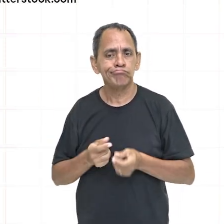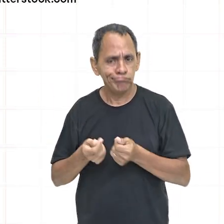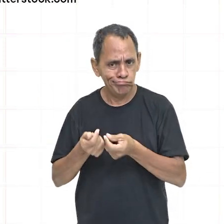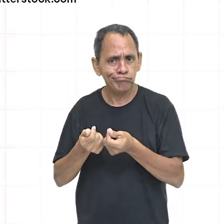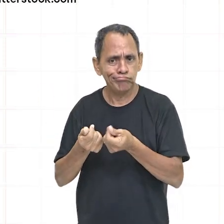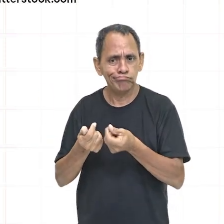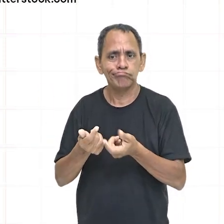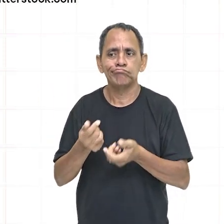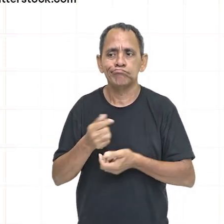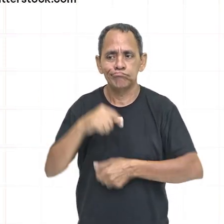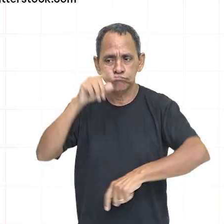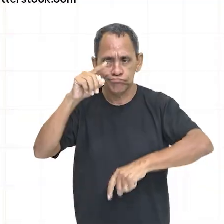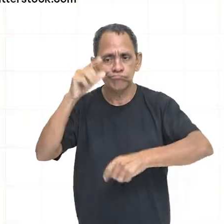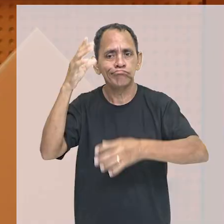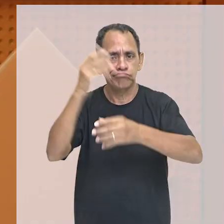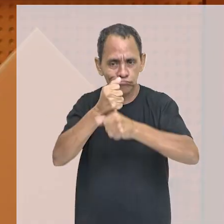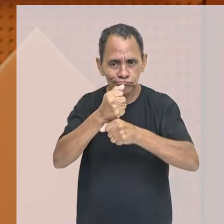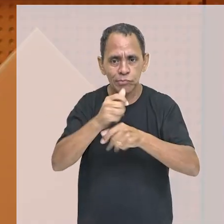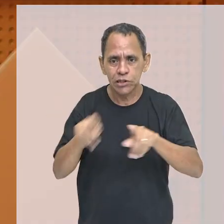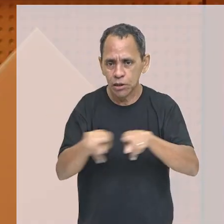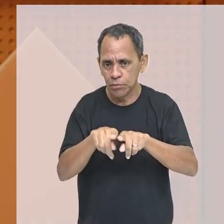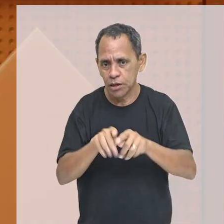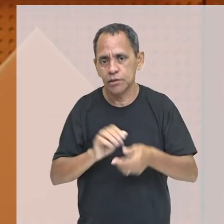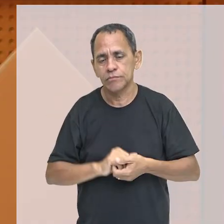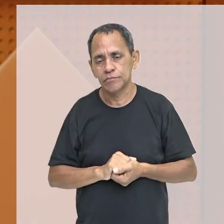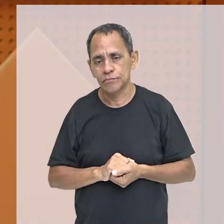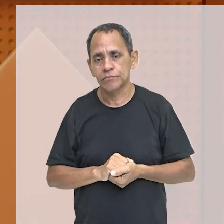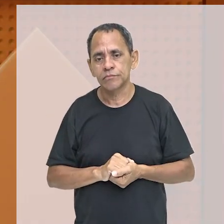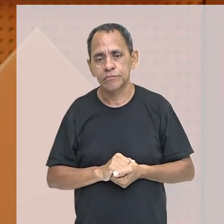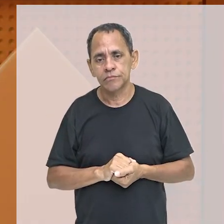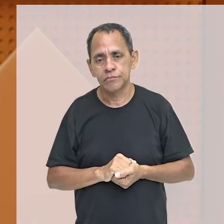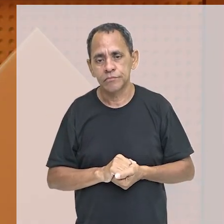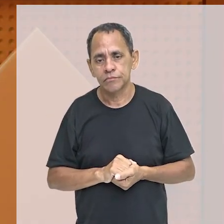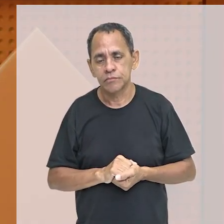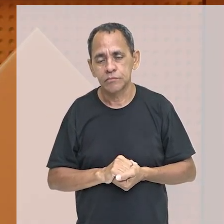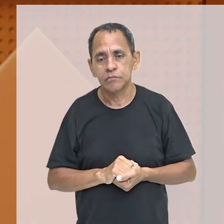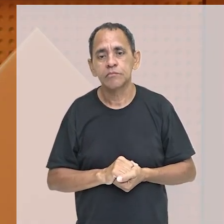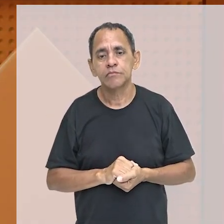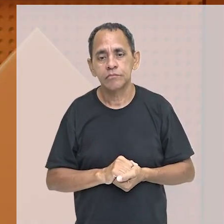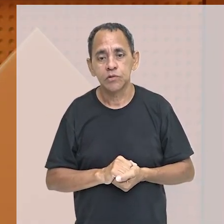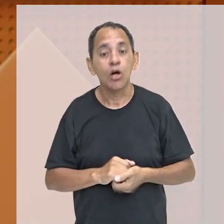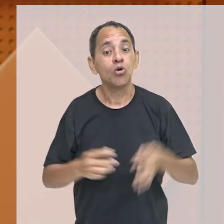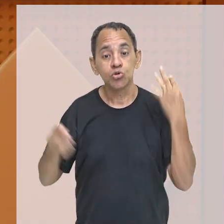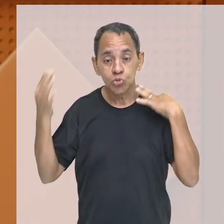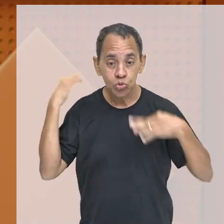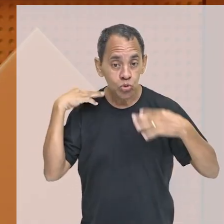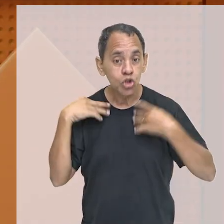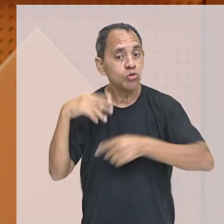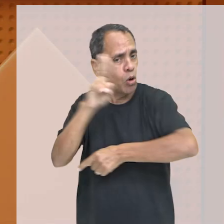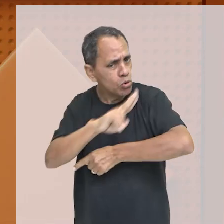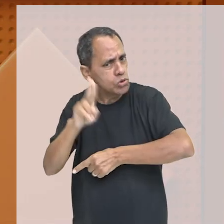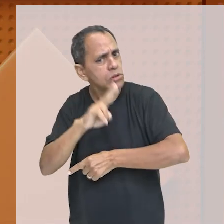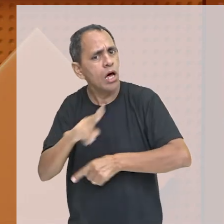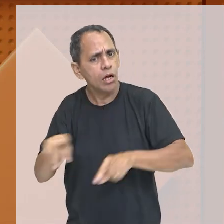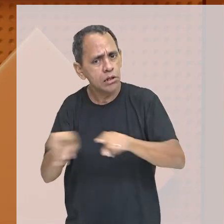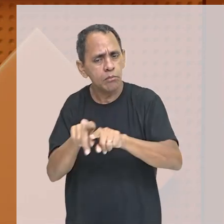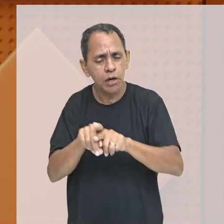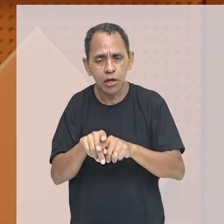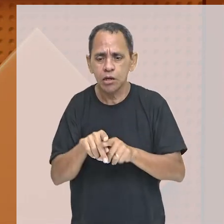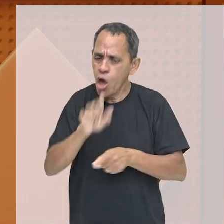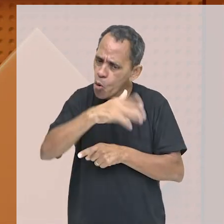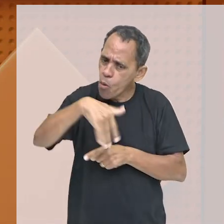Então, o turismo é muito fomentado lá naquela região. Conforme nós já vimos, é uma área onde nós